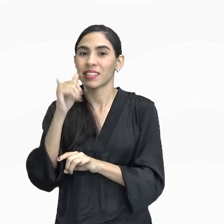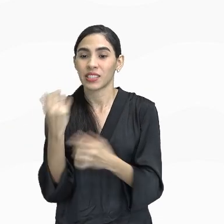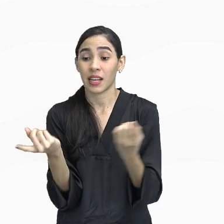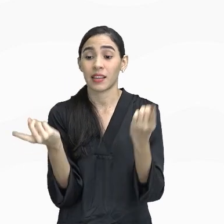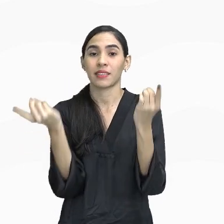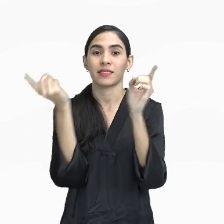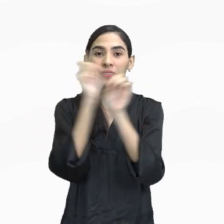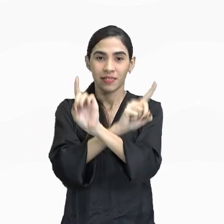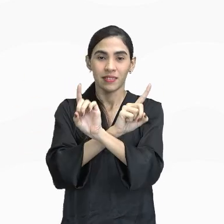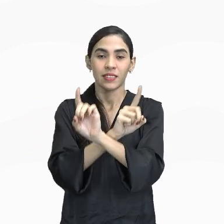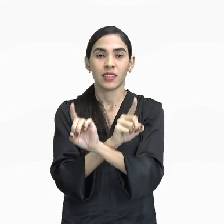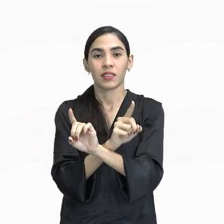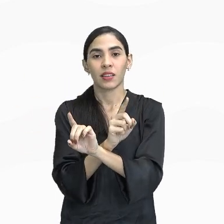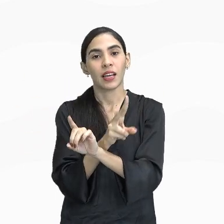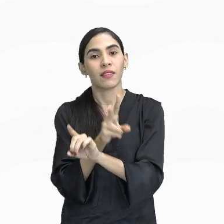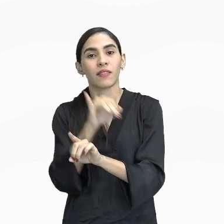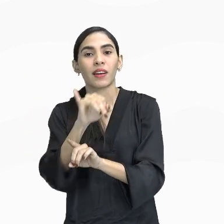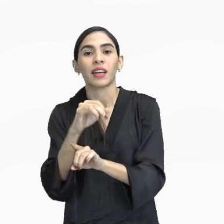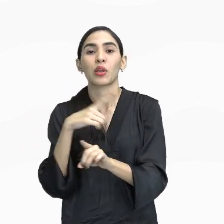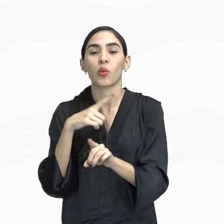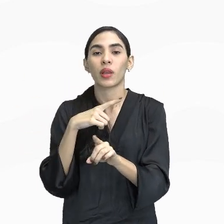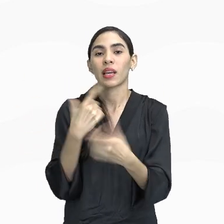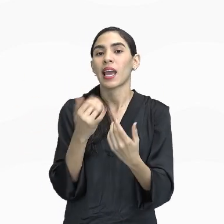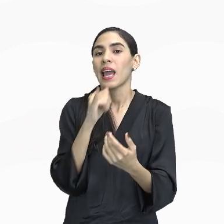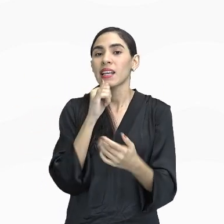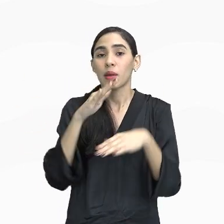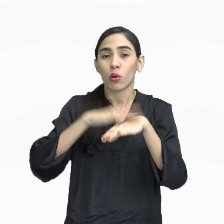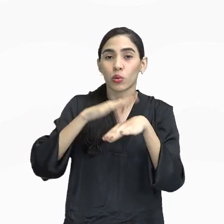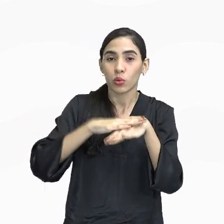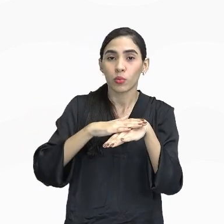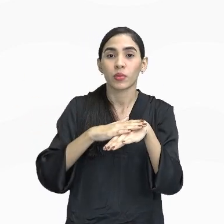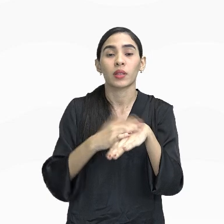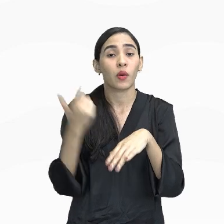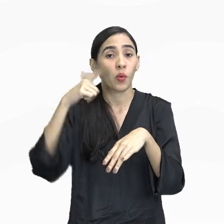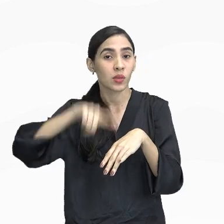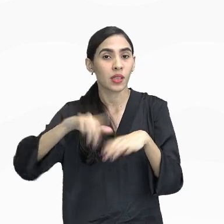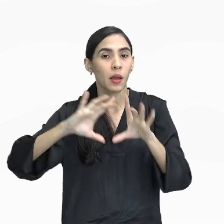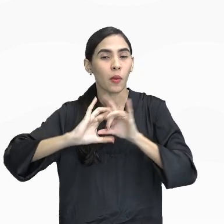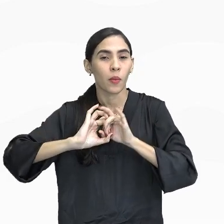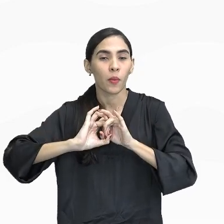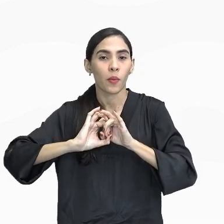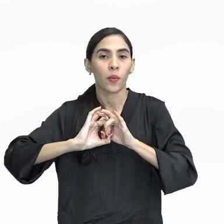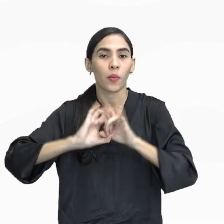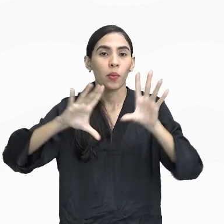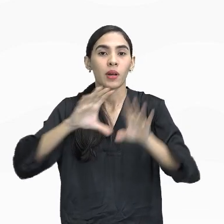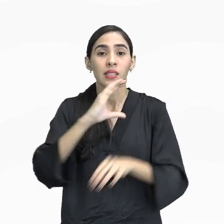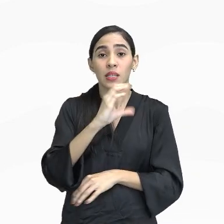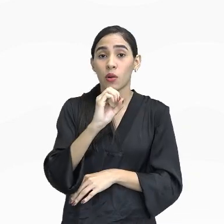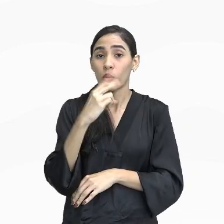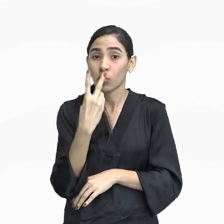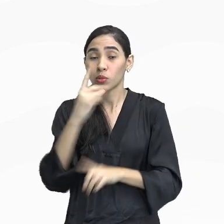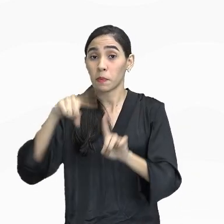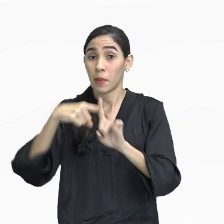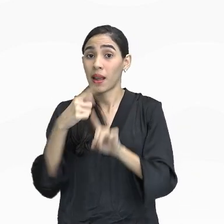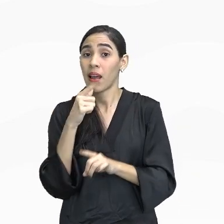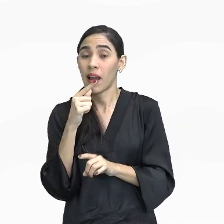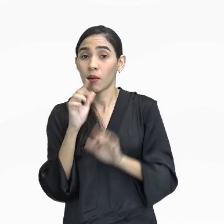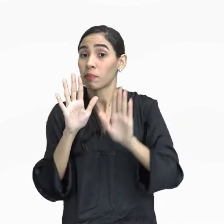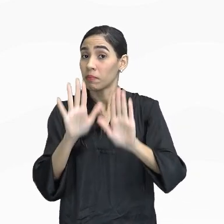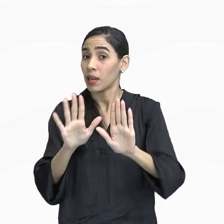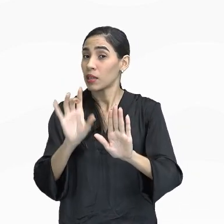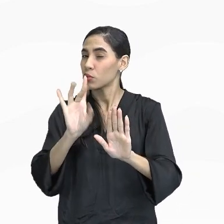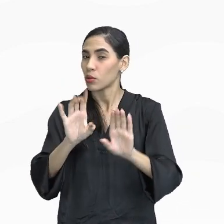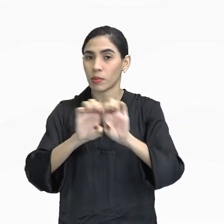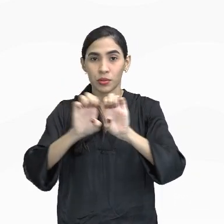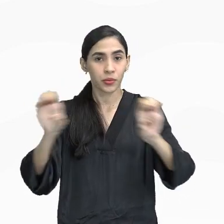inverso, onde a gente vai se alimentar dessa parte com o oxigênio, a gente vai acabar liberando CO2 e água. Só que esse é só